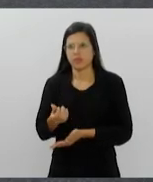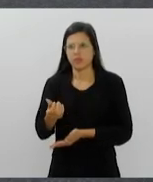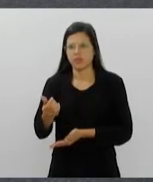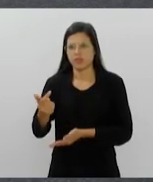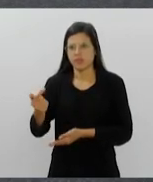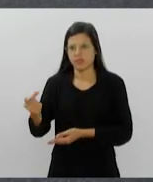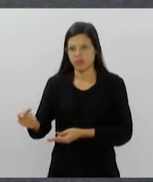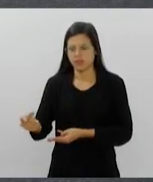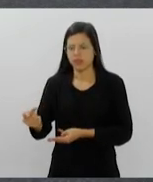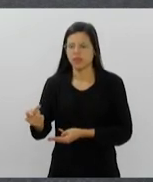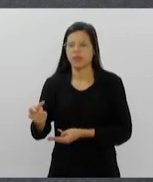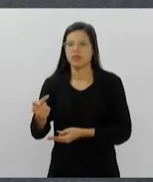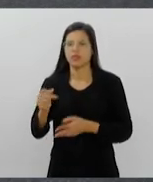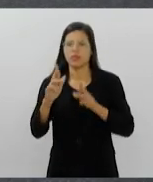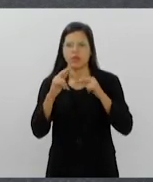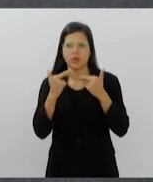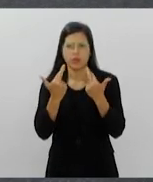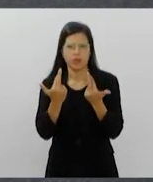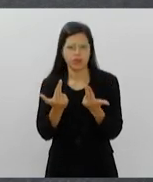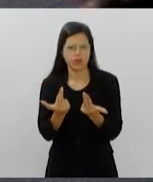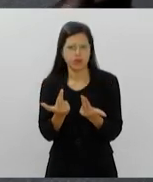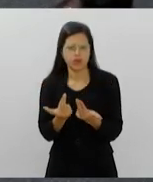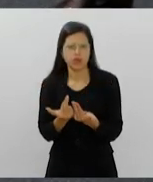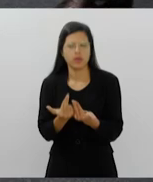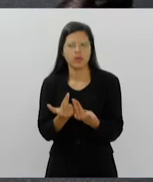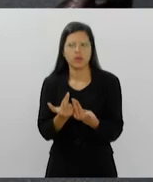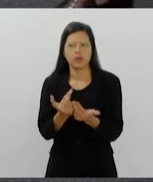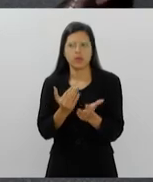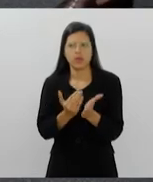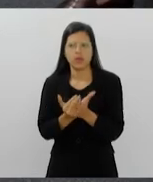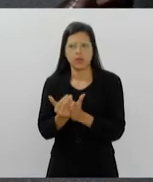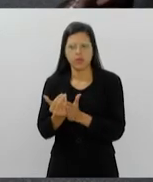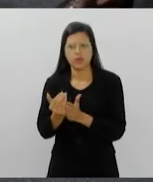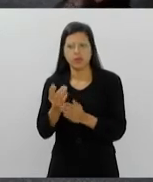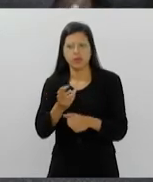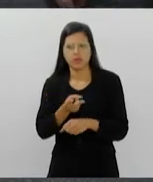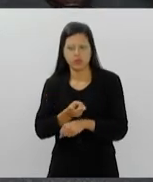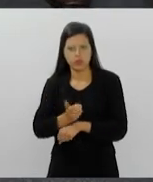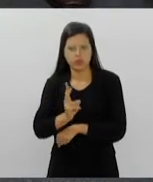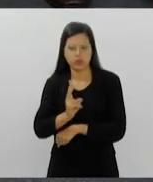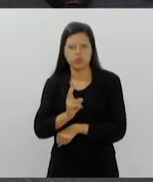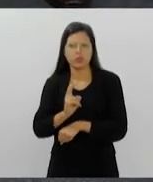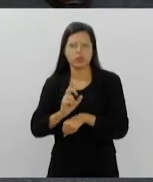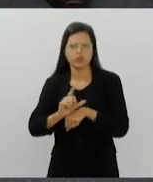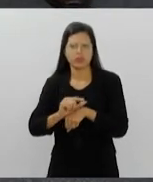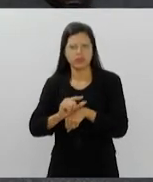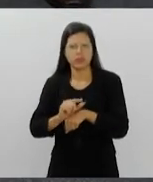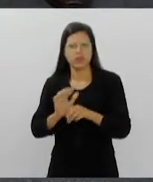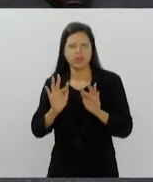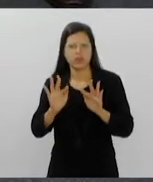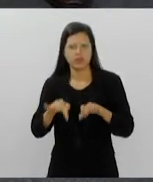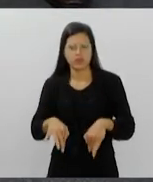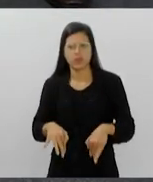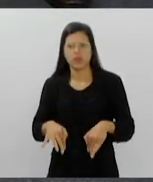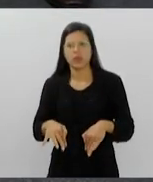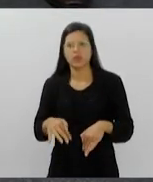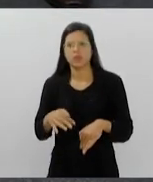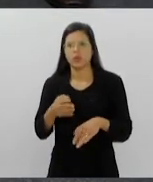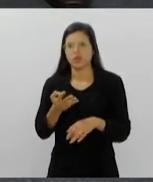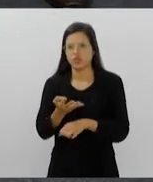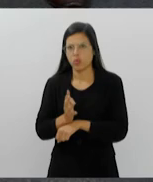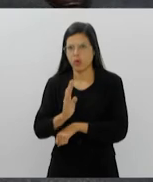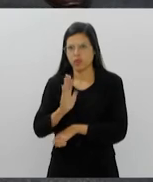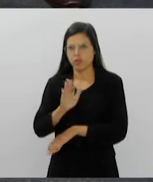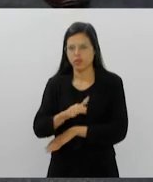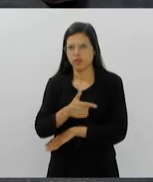67ª sessão ordinária, que, iniciada às 14 horas, foi encerrada às 16